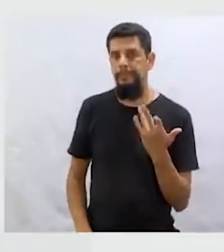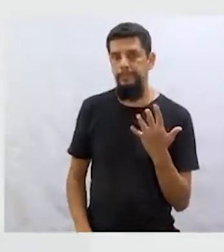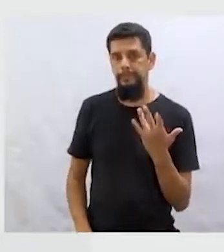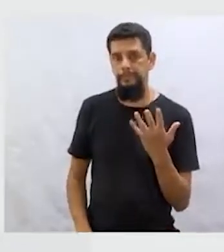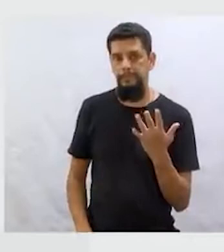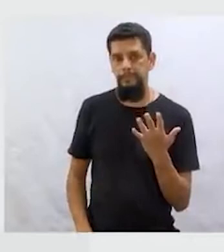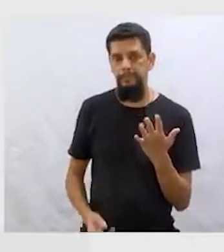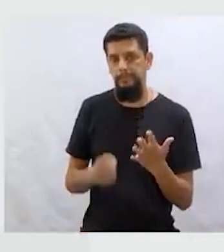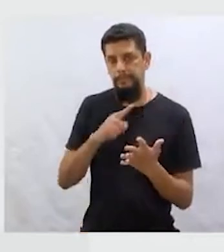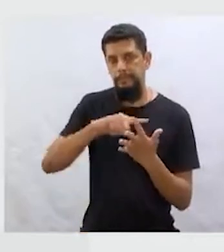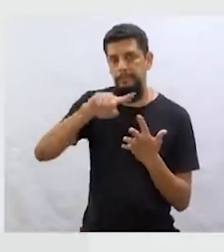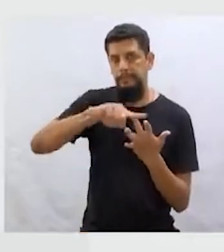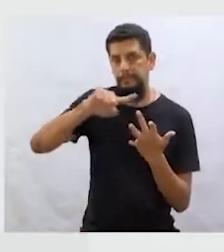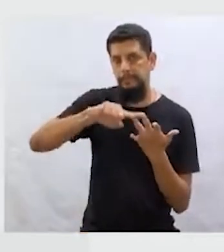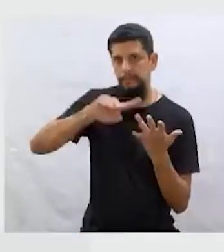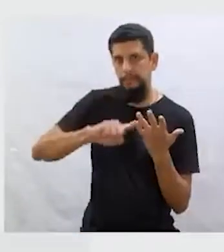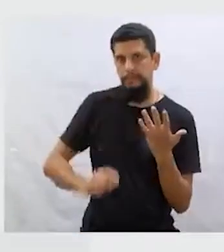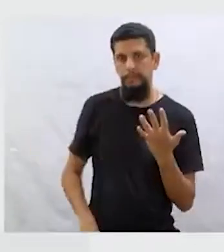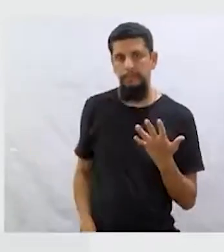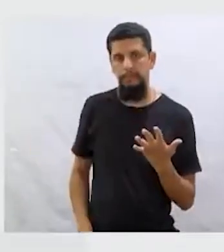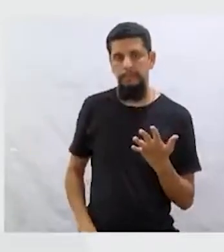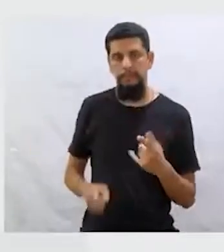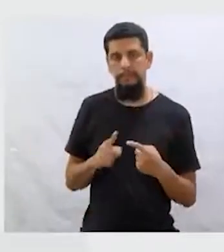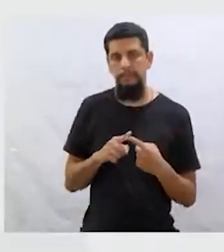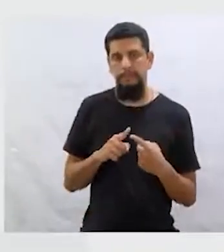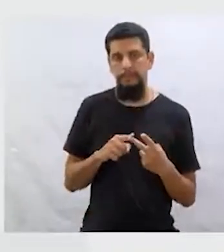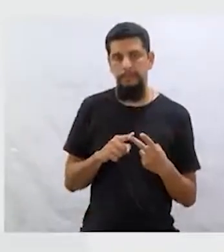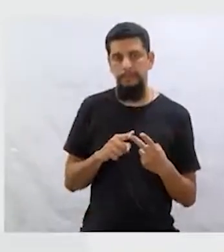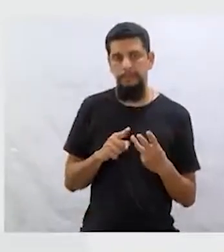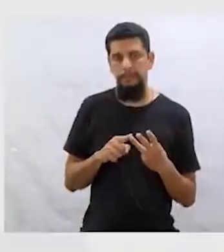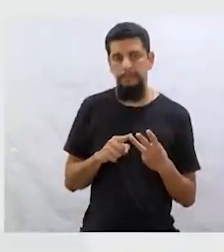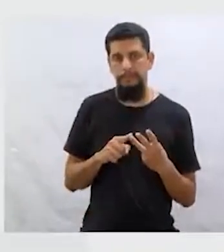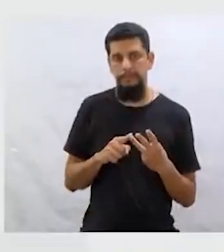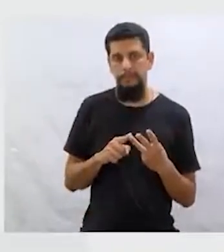são? Contem na mãozinha lá.